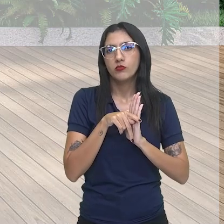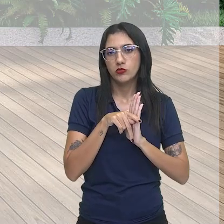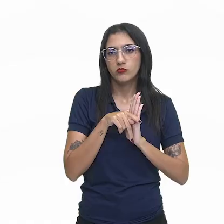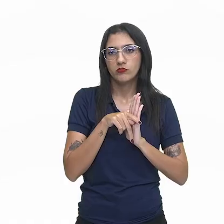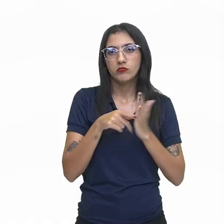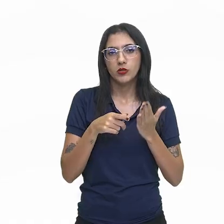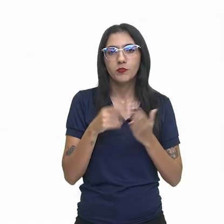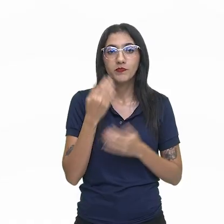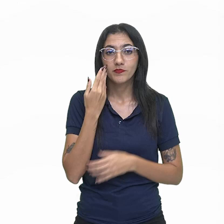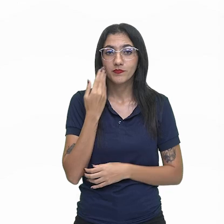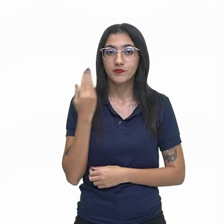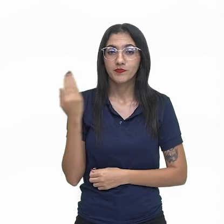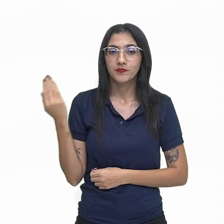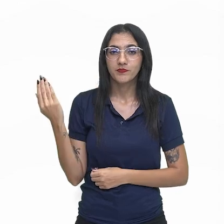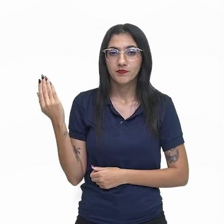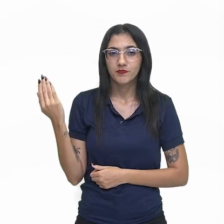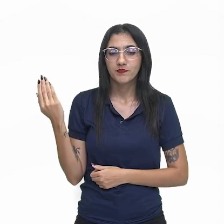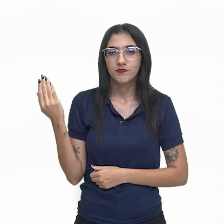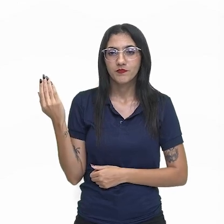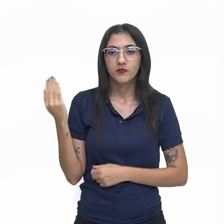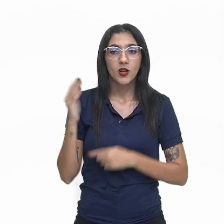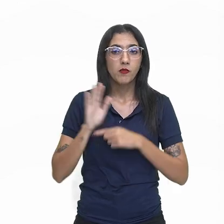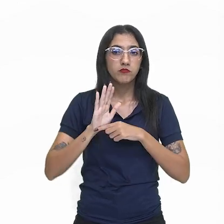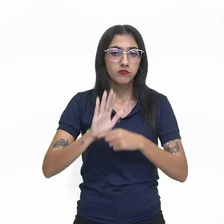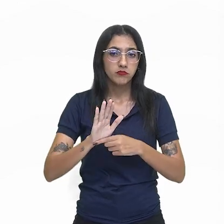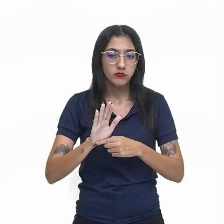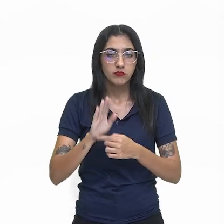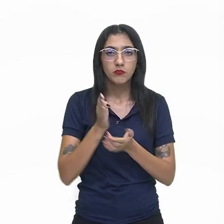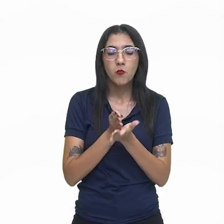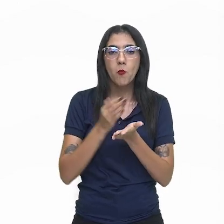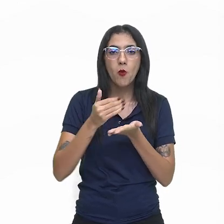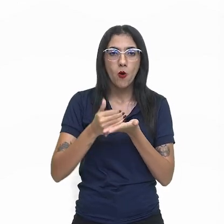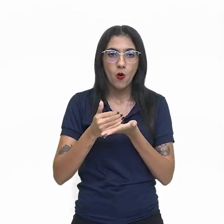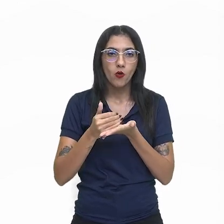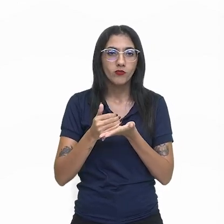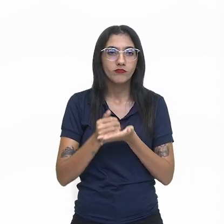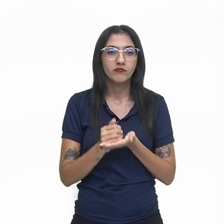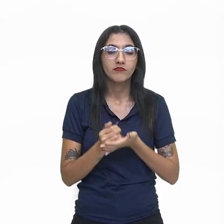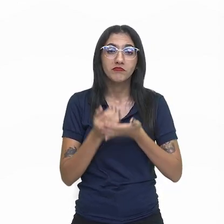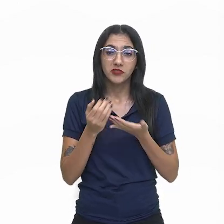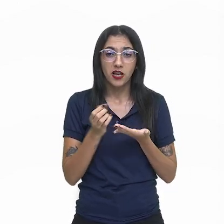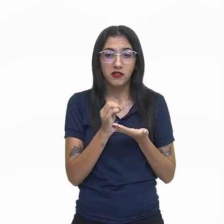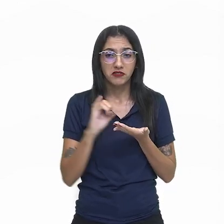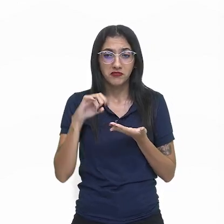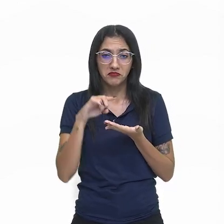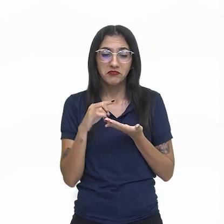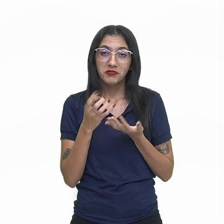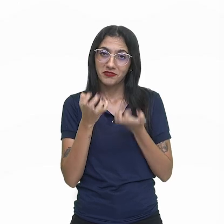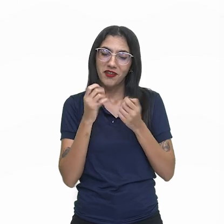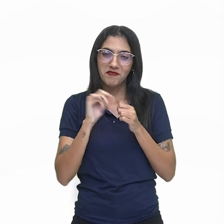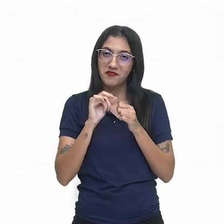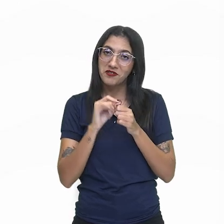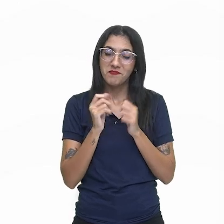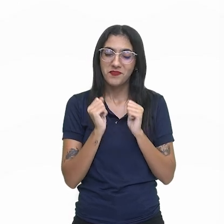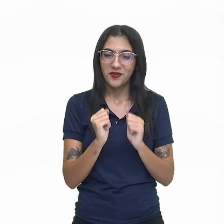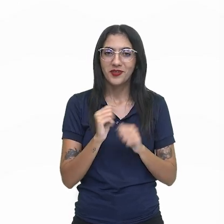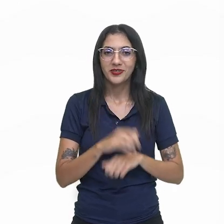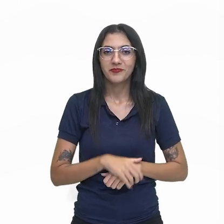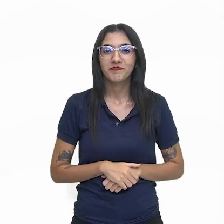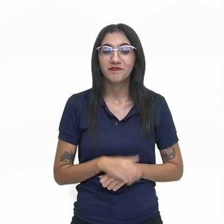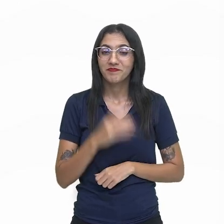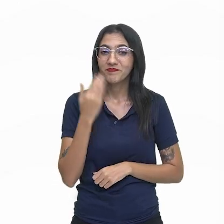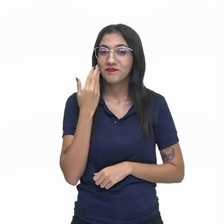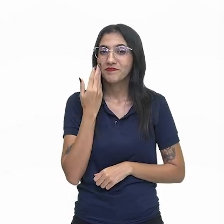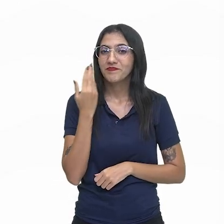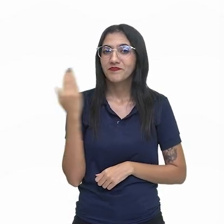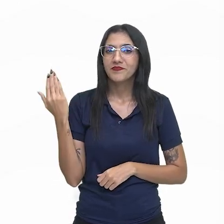vai apresentar aqui receita de bolo de cenoura. Se quiserem, podem fazer, que está na íntegra. A receita, por